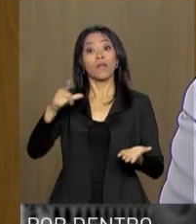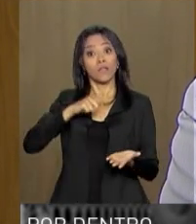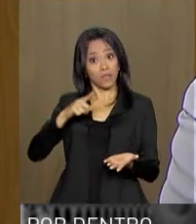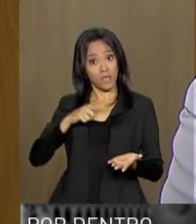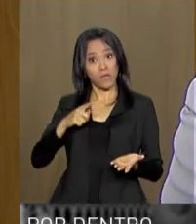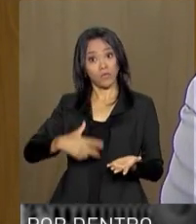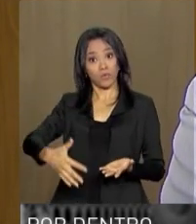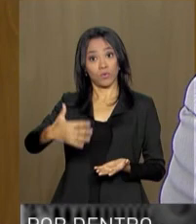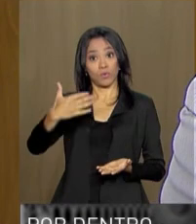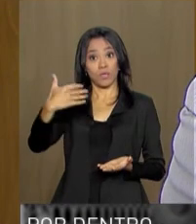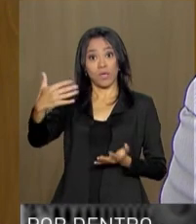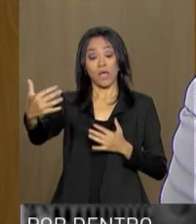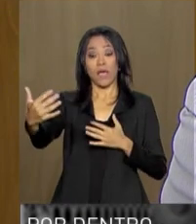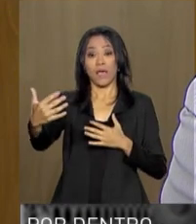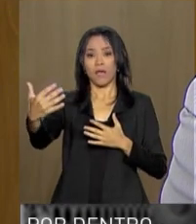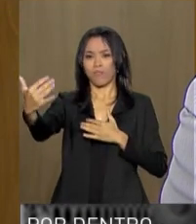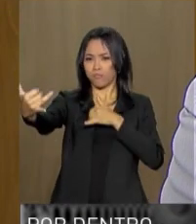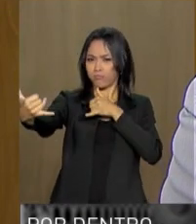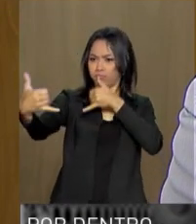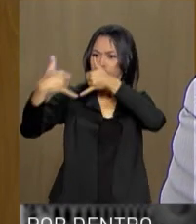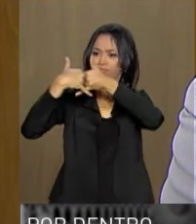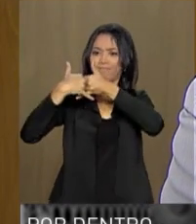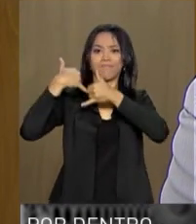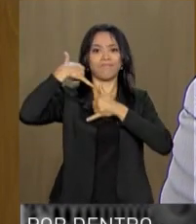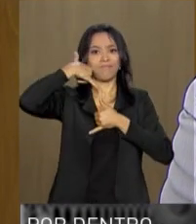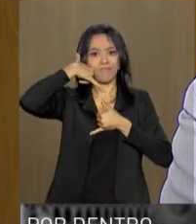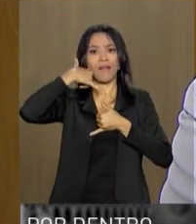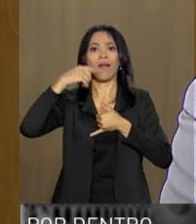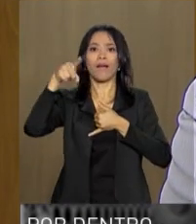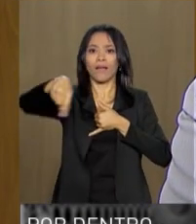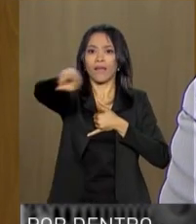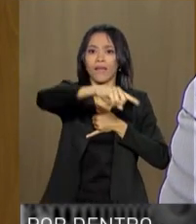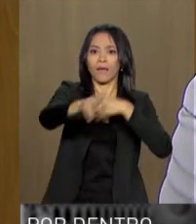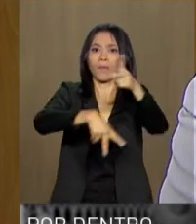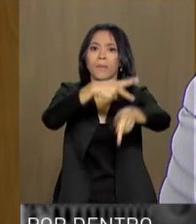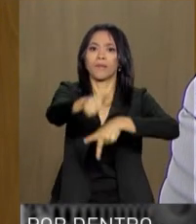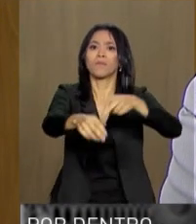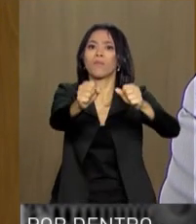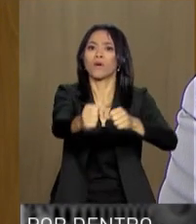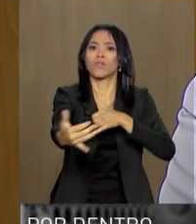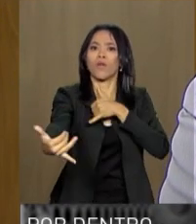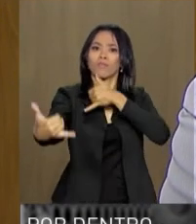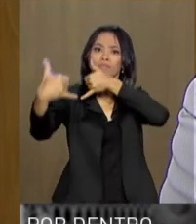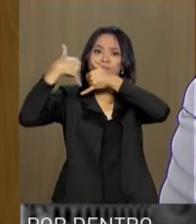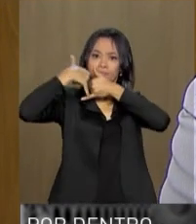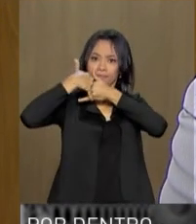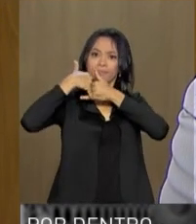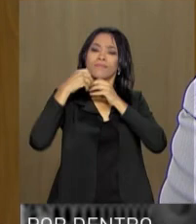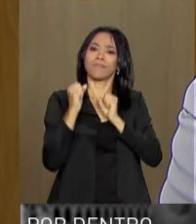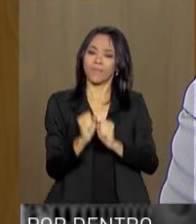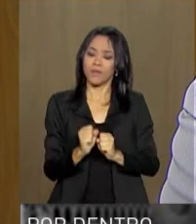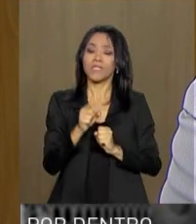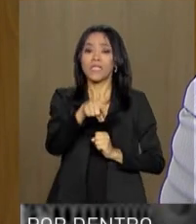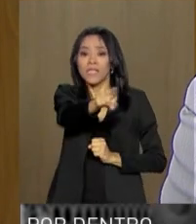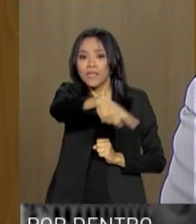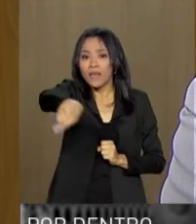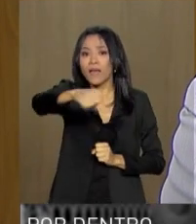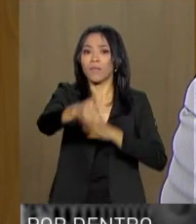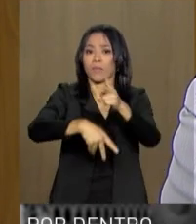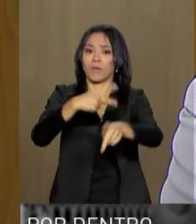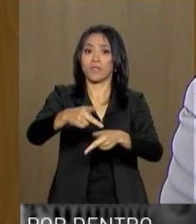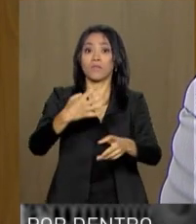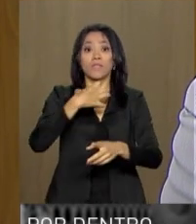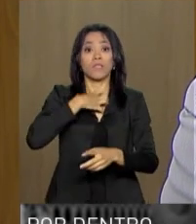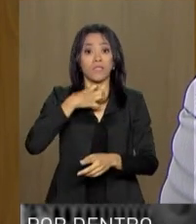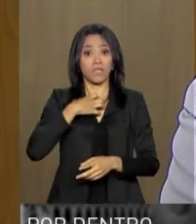população para que a a a população ela realmente elas interno no ministério de direitos humanos que